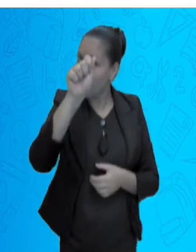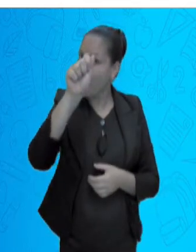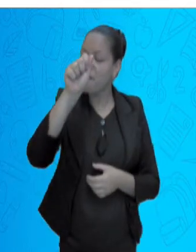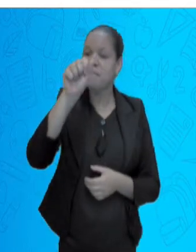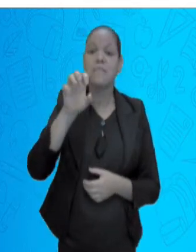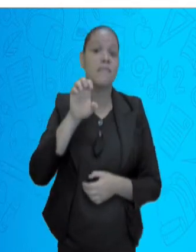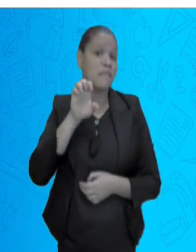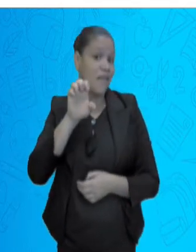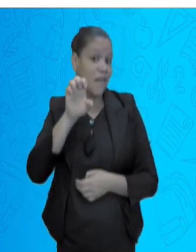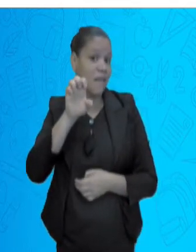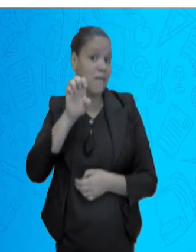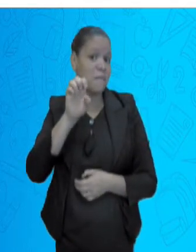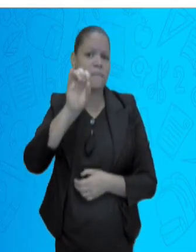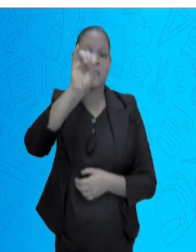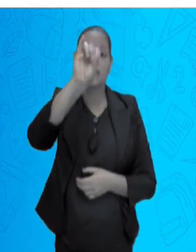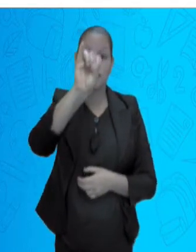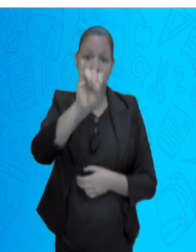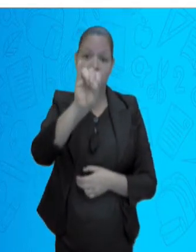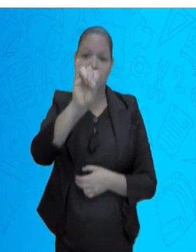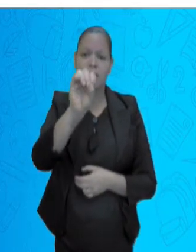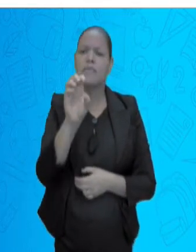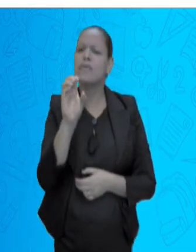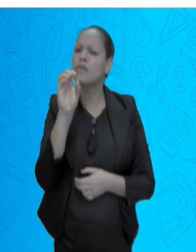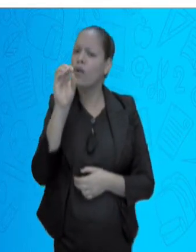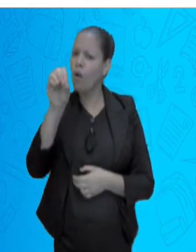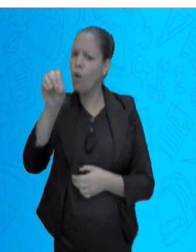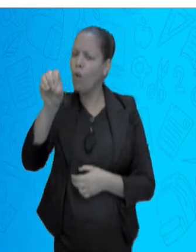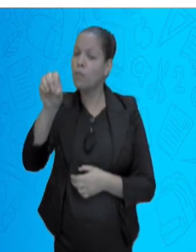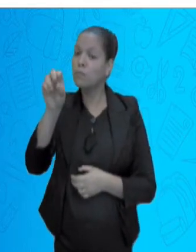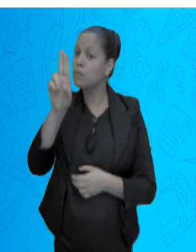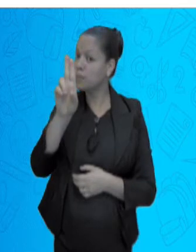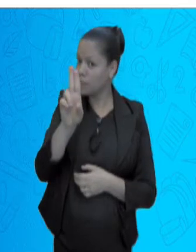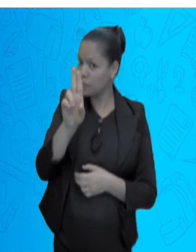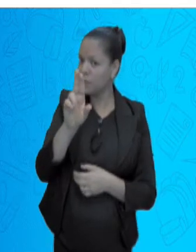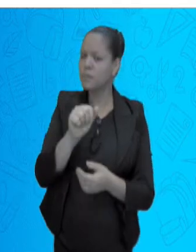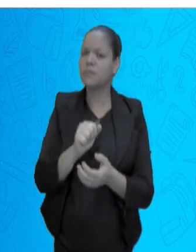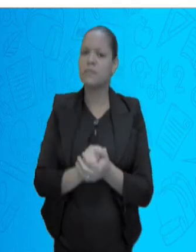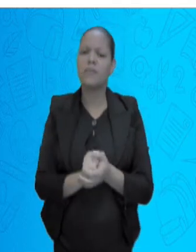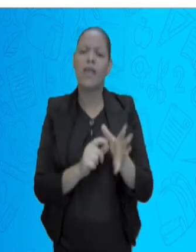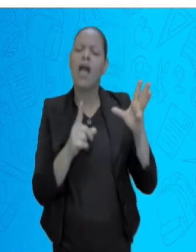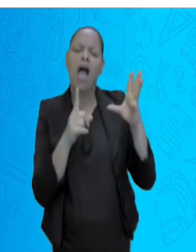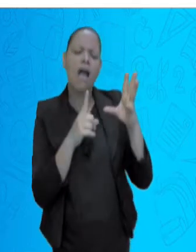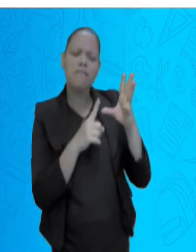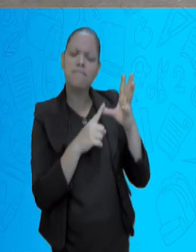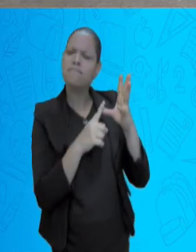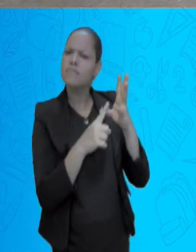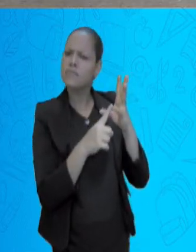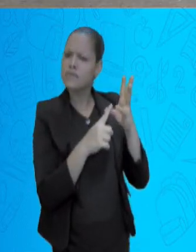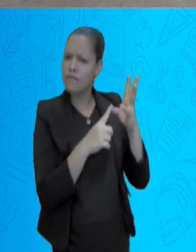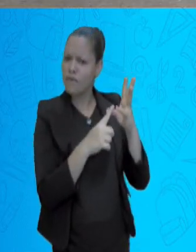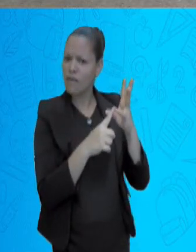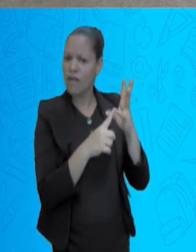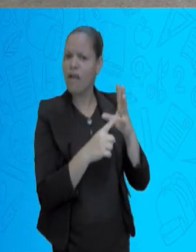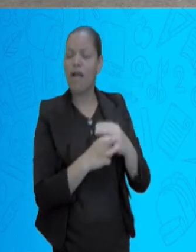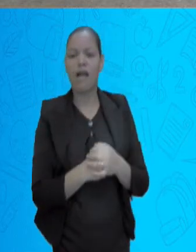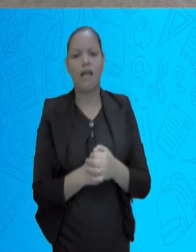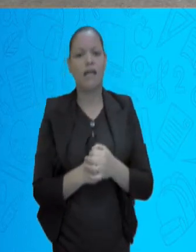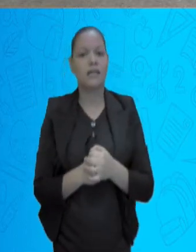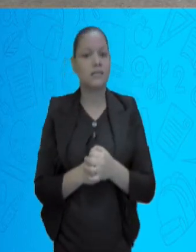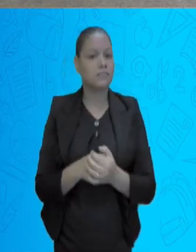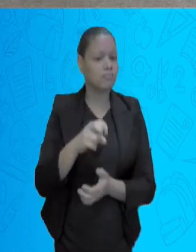E, I, O e U. As vogais são em torno